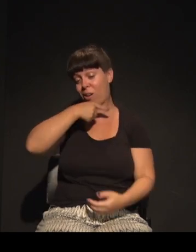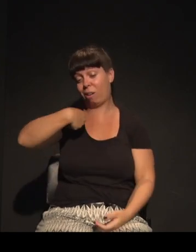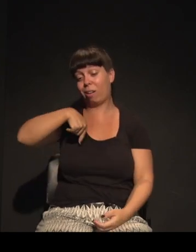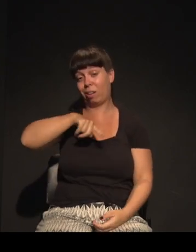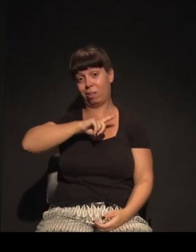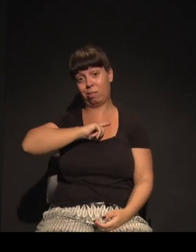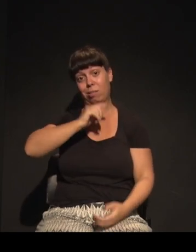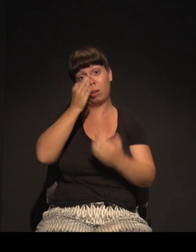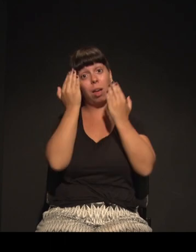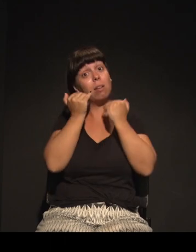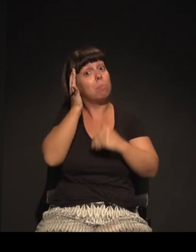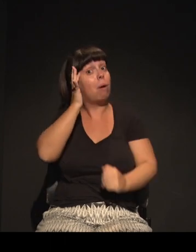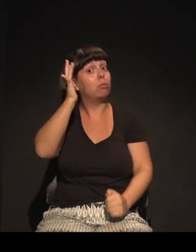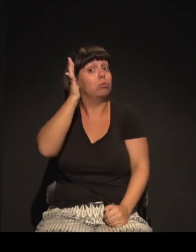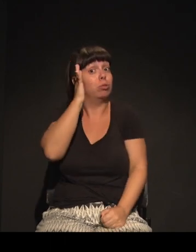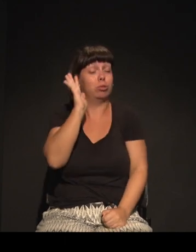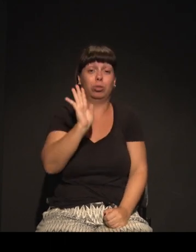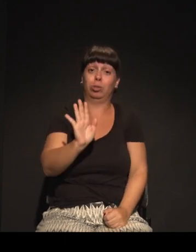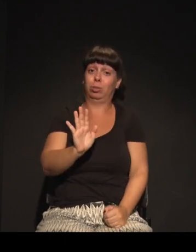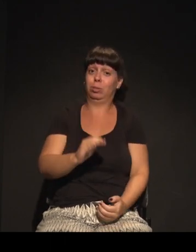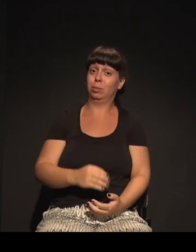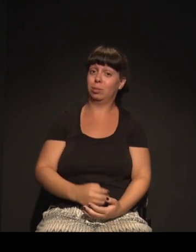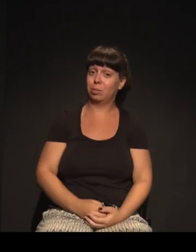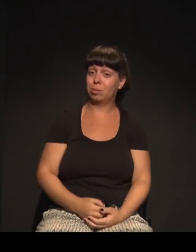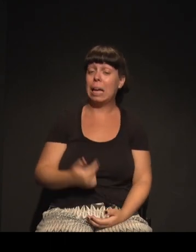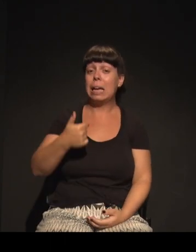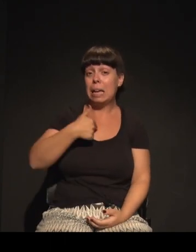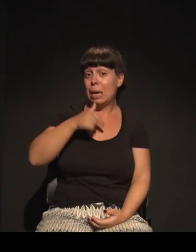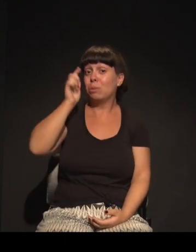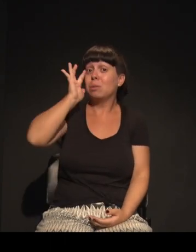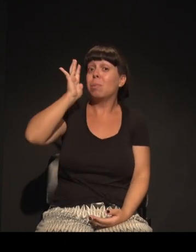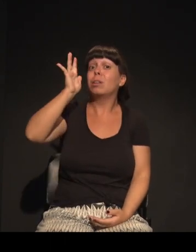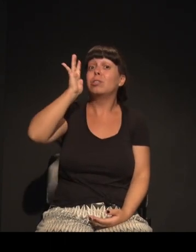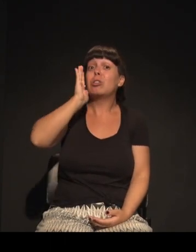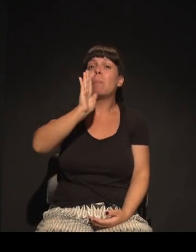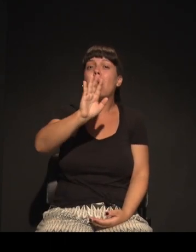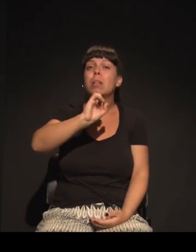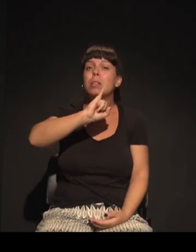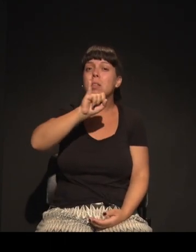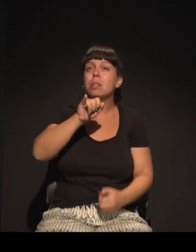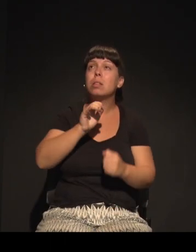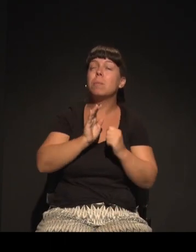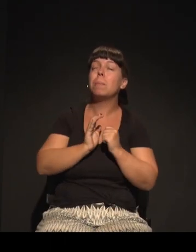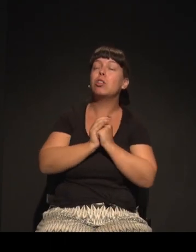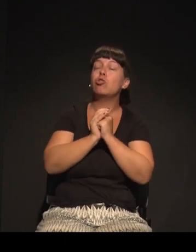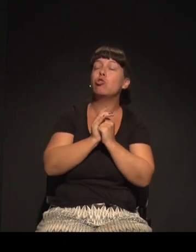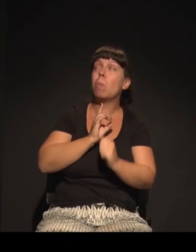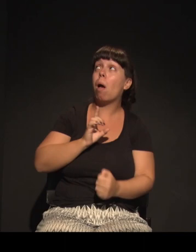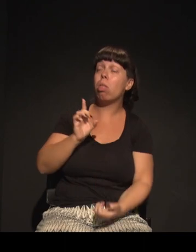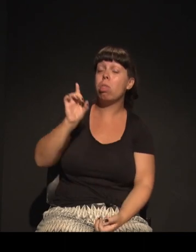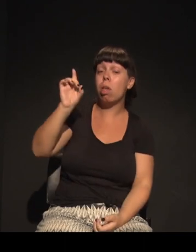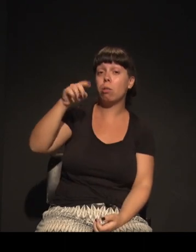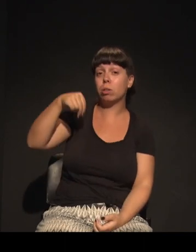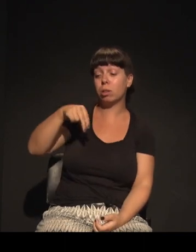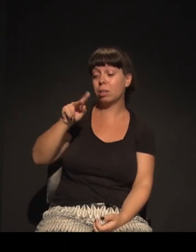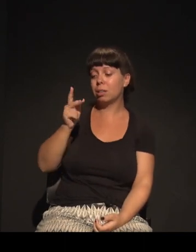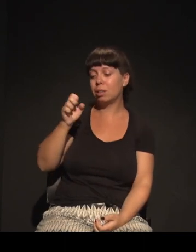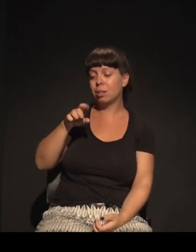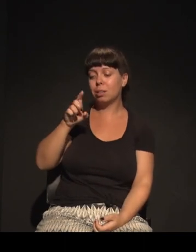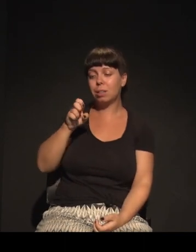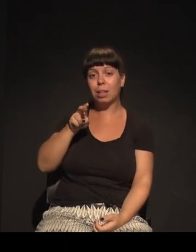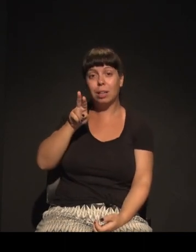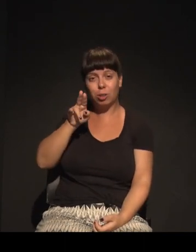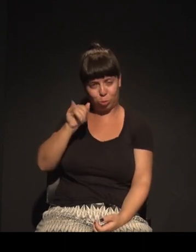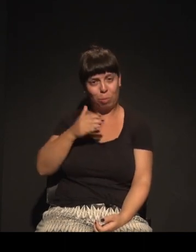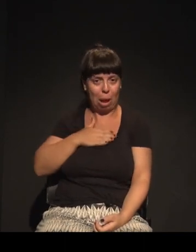imagino né mas eu imagino mas a gente pedindo prudência para a linha zero eu falo pra mim em a 0